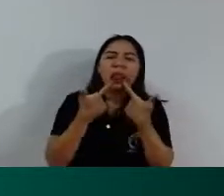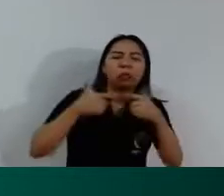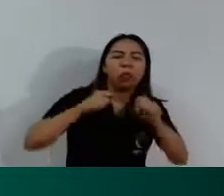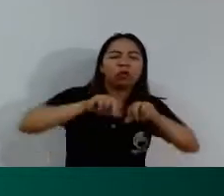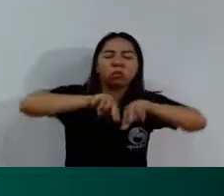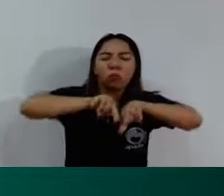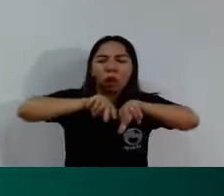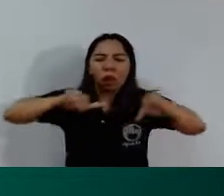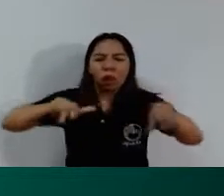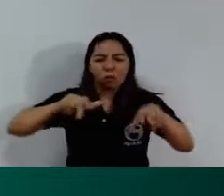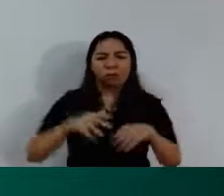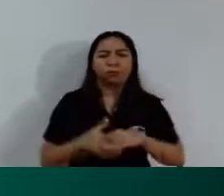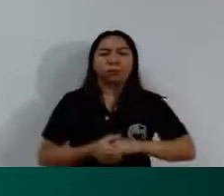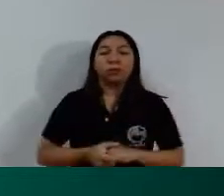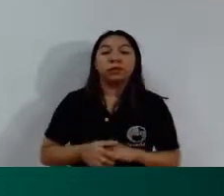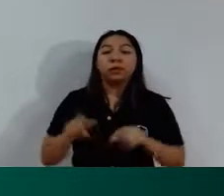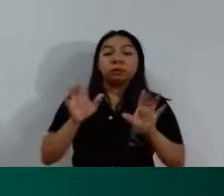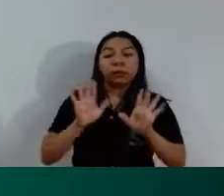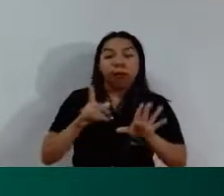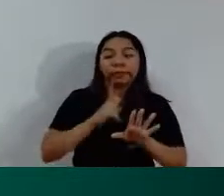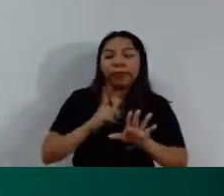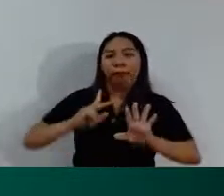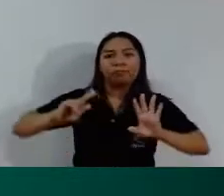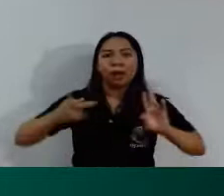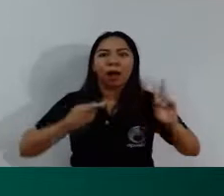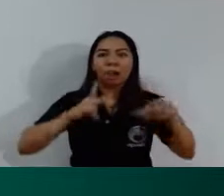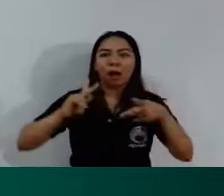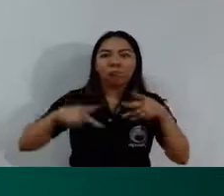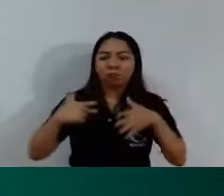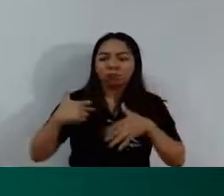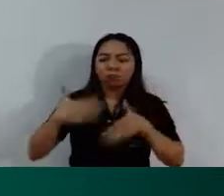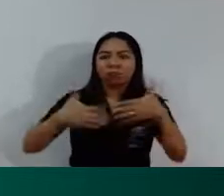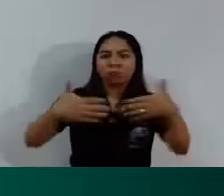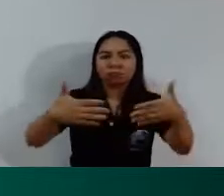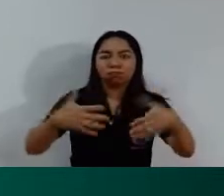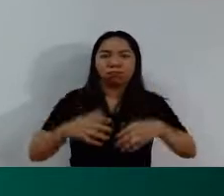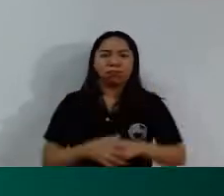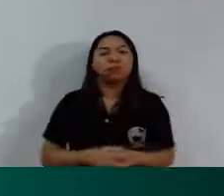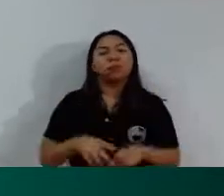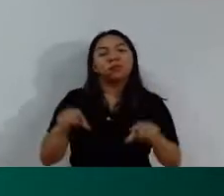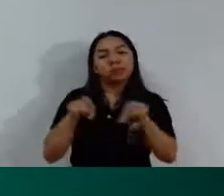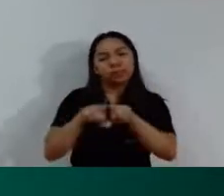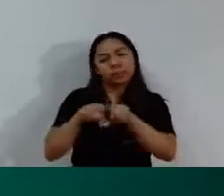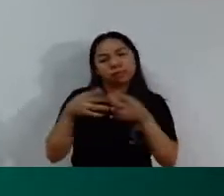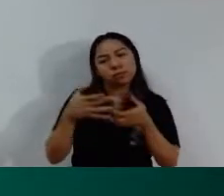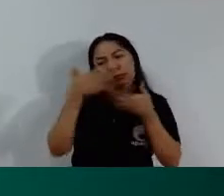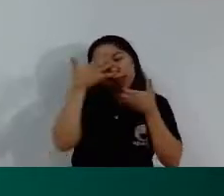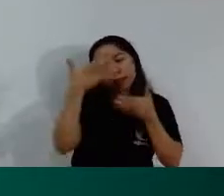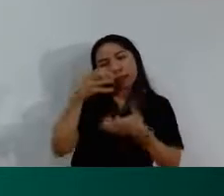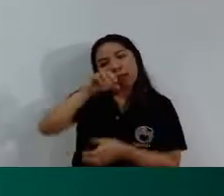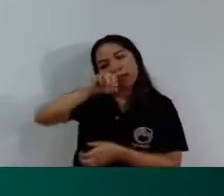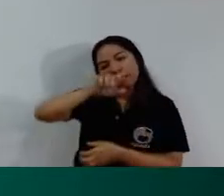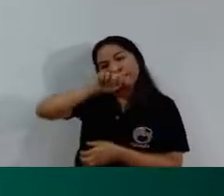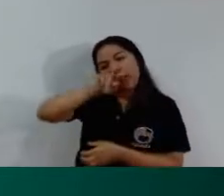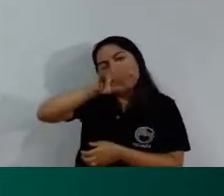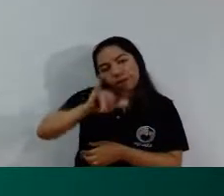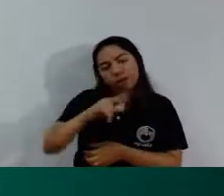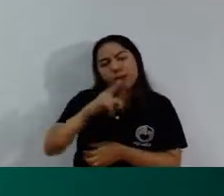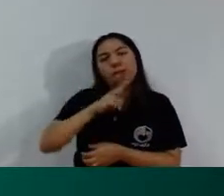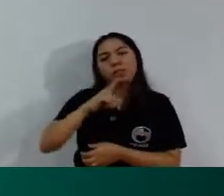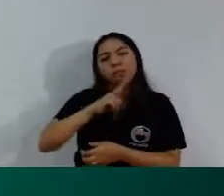a Gerar e que já estão gerando né então que era agradecer também ao Davi por ser esse